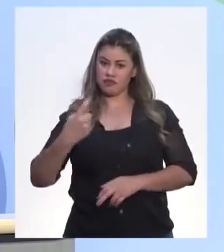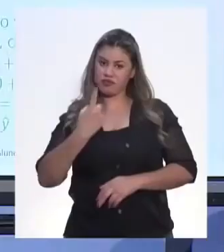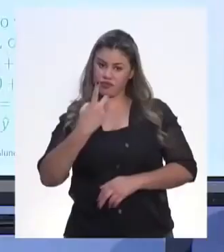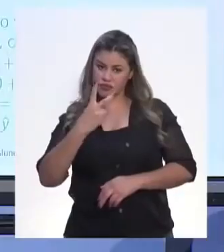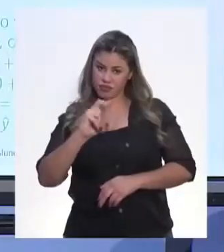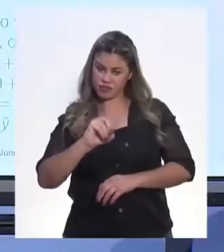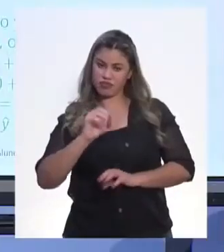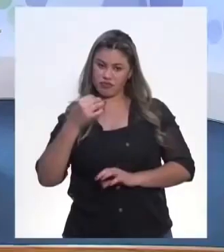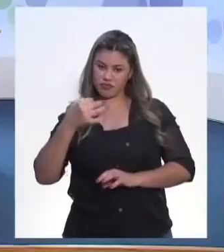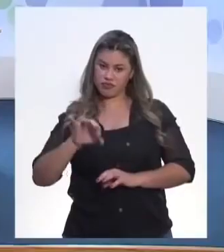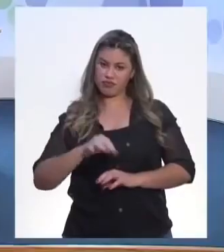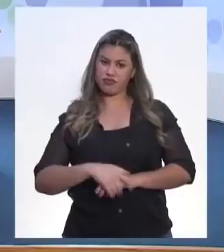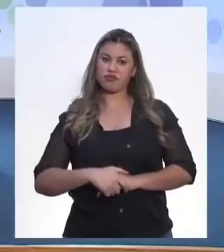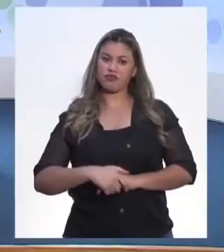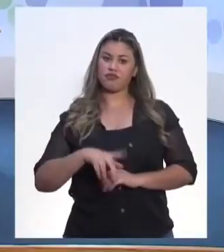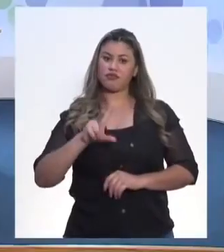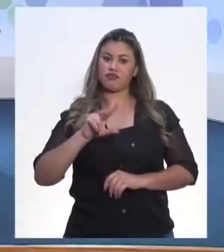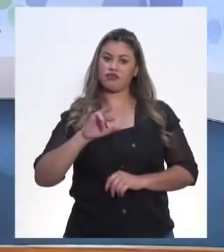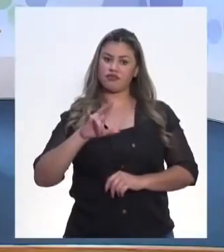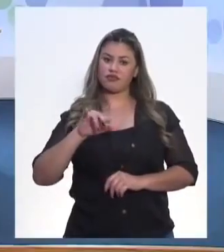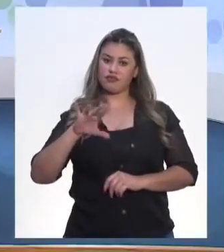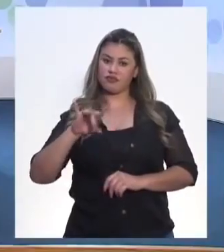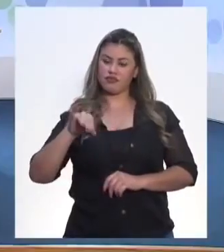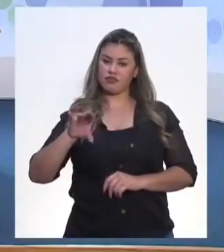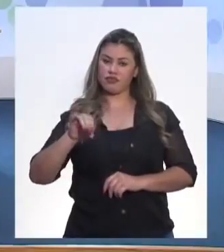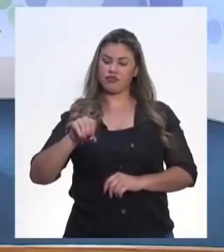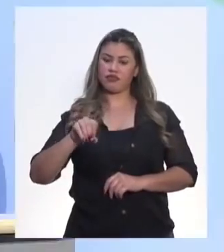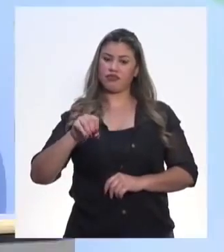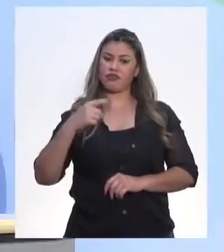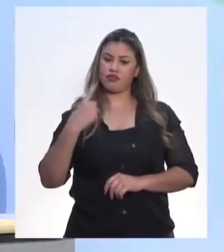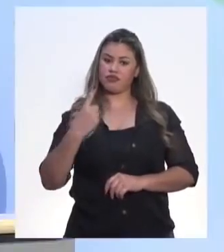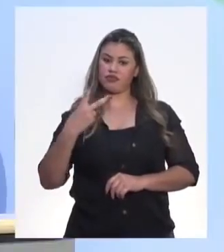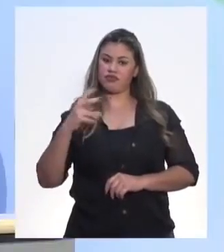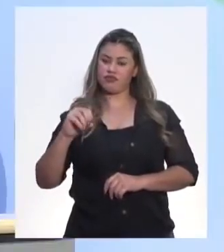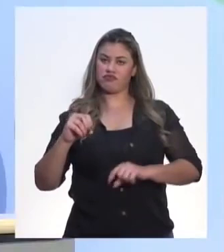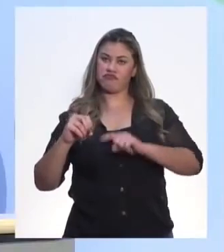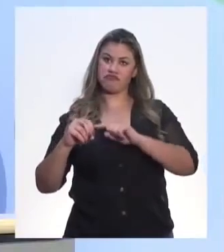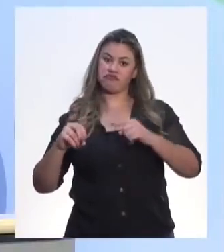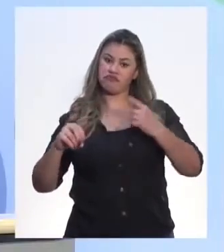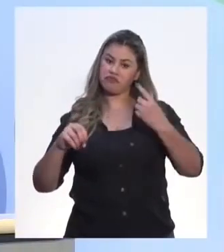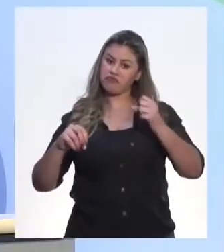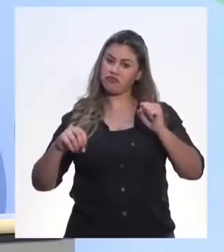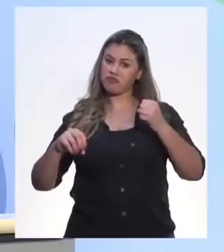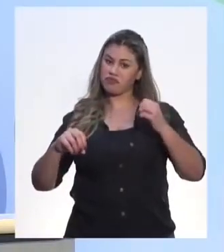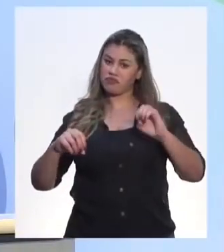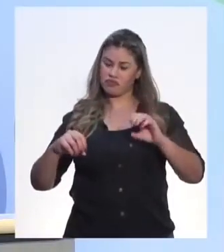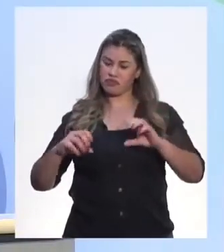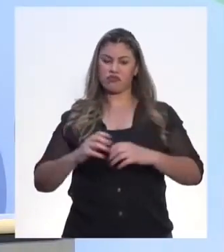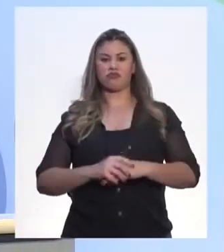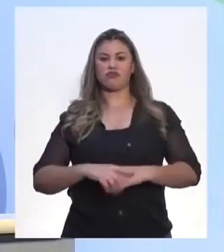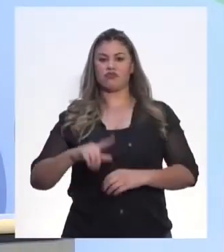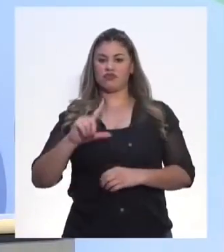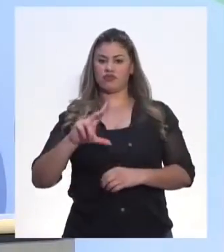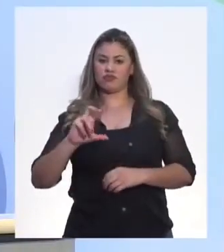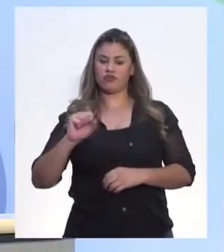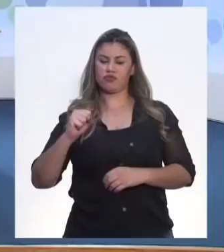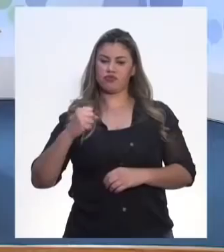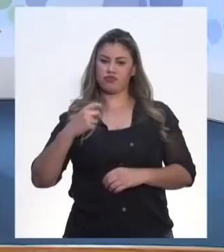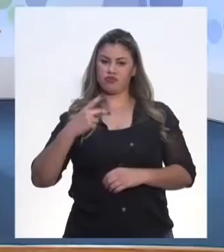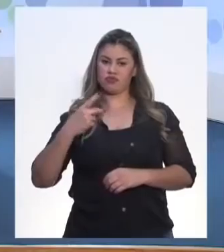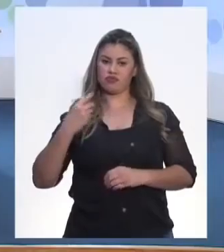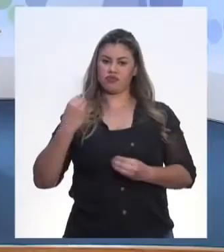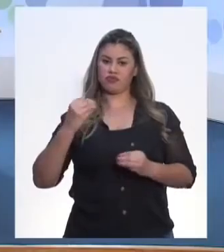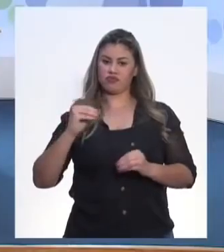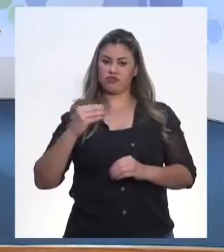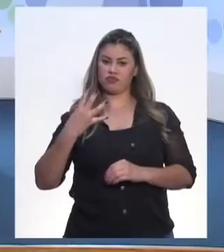certo? O Vinícius, ele colocou de 120 graus a 180 graus. O Lucas Evangelista, ele